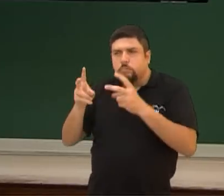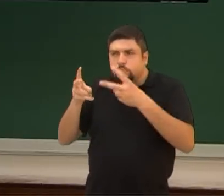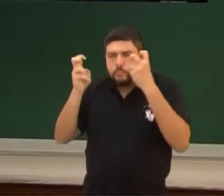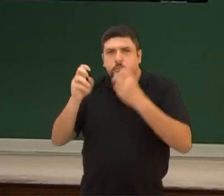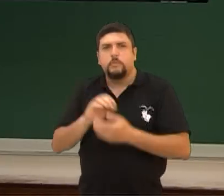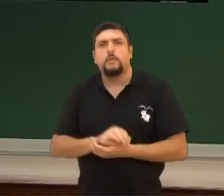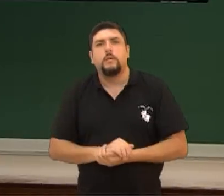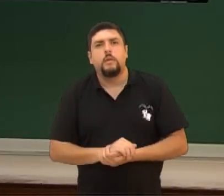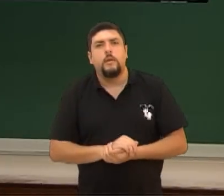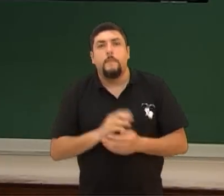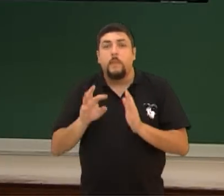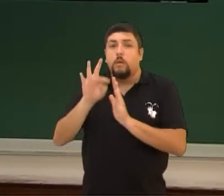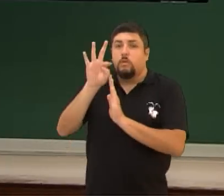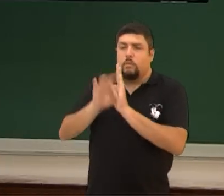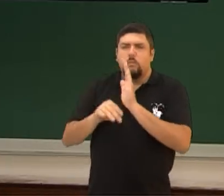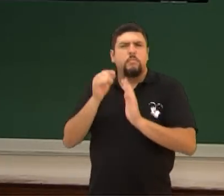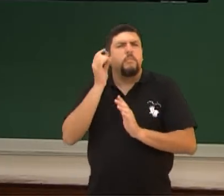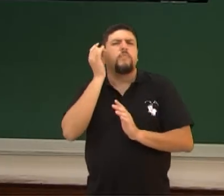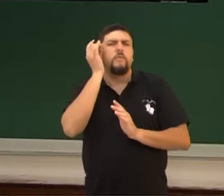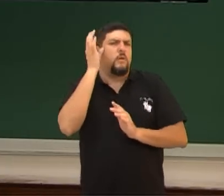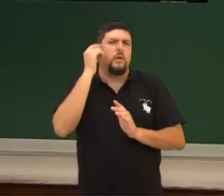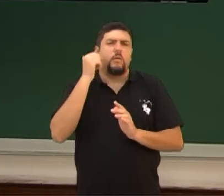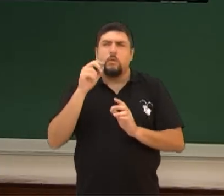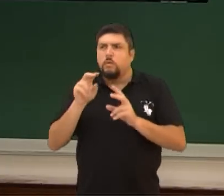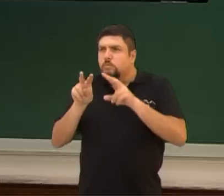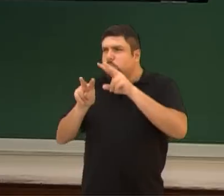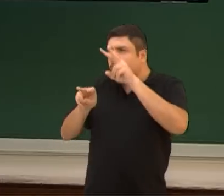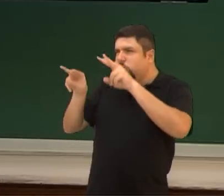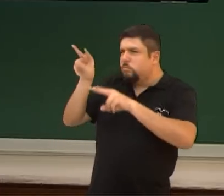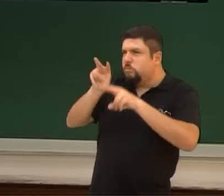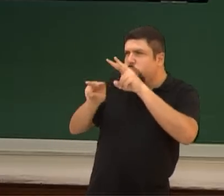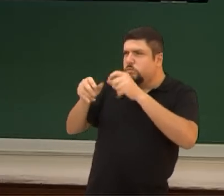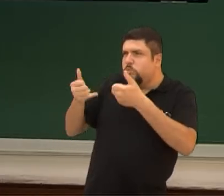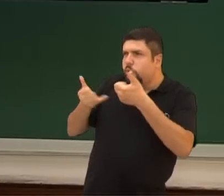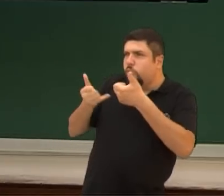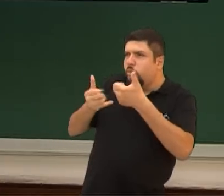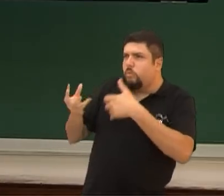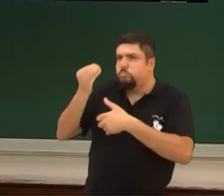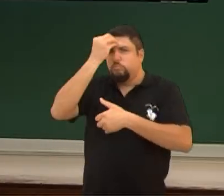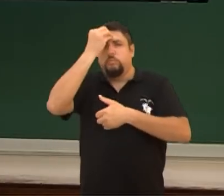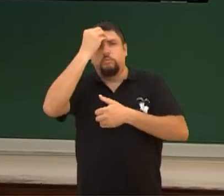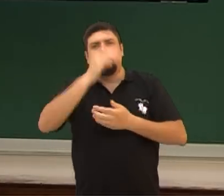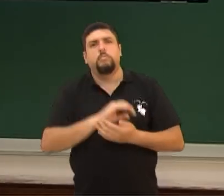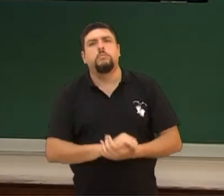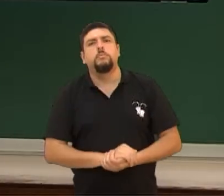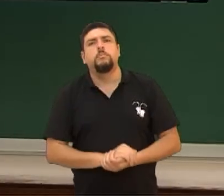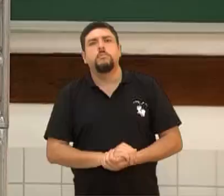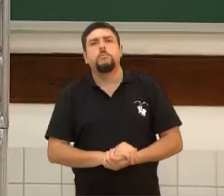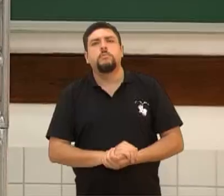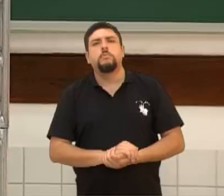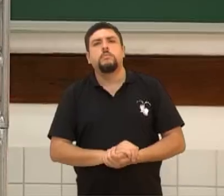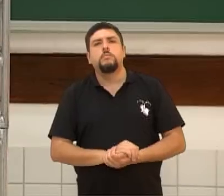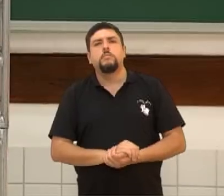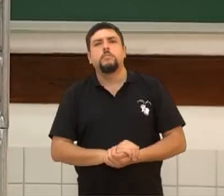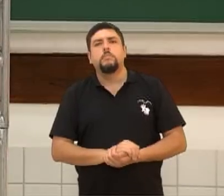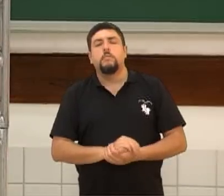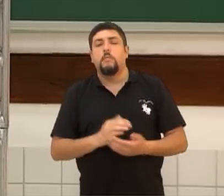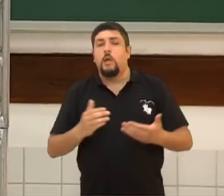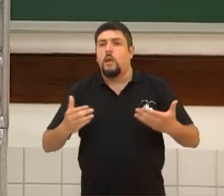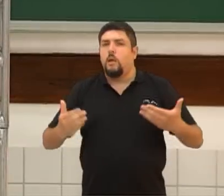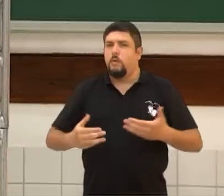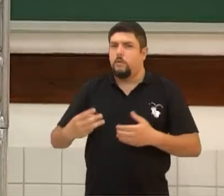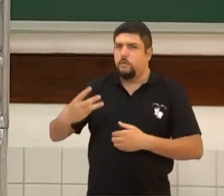Por ser um texto fácil de obter informações. Tá? Agora eu trago para você uma